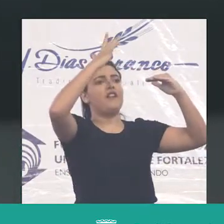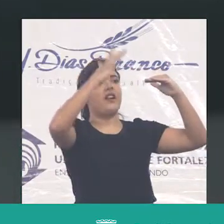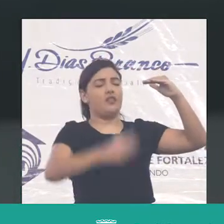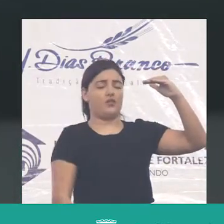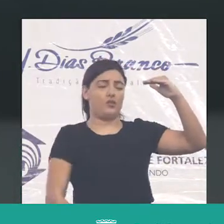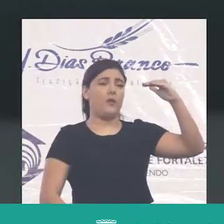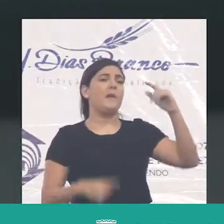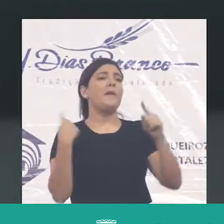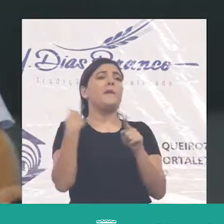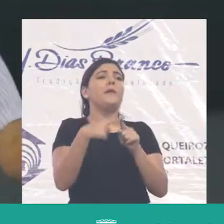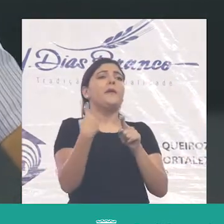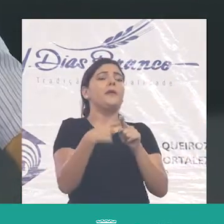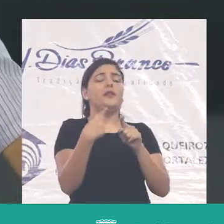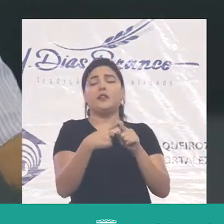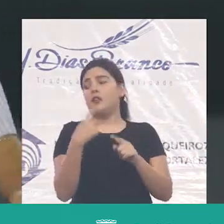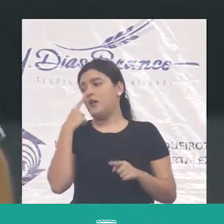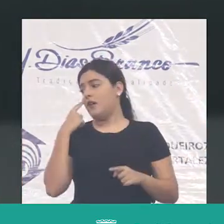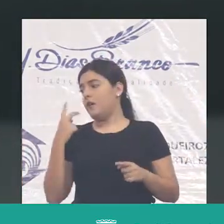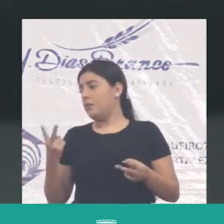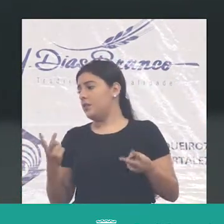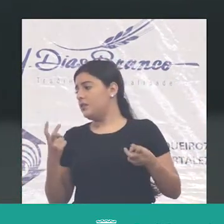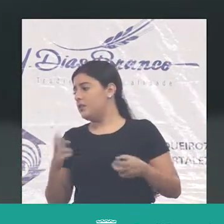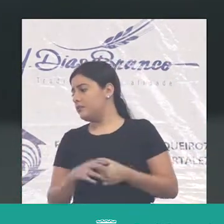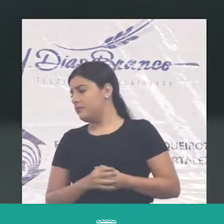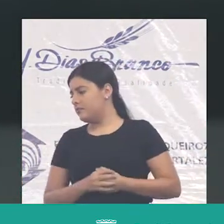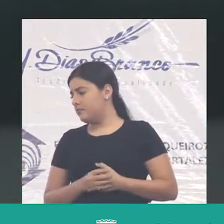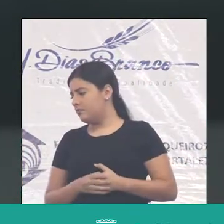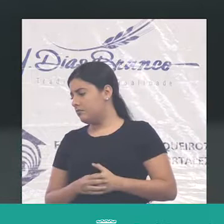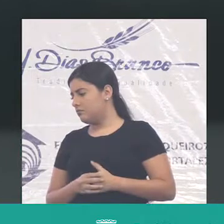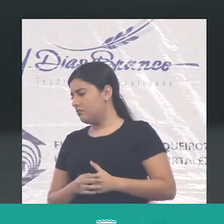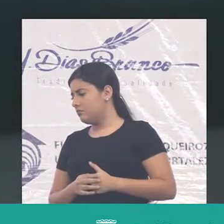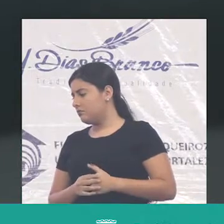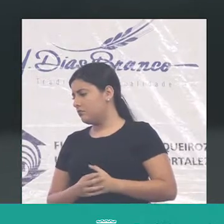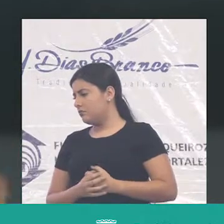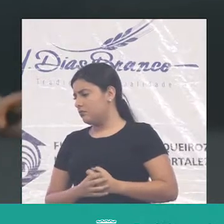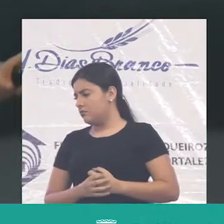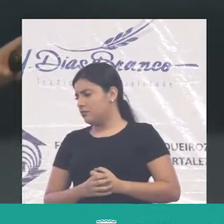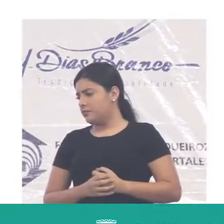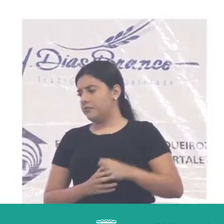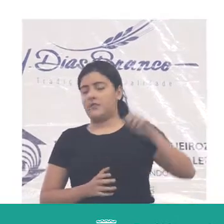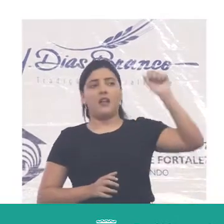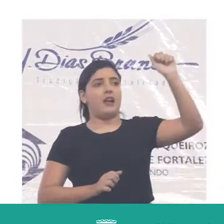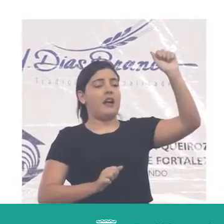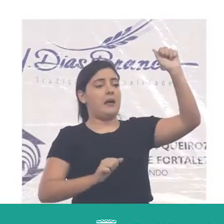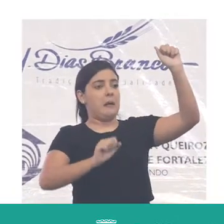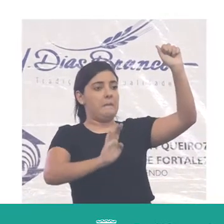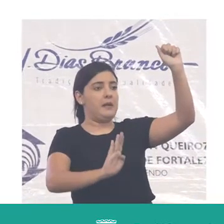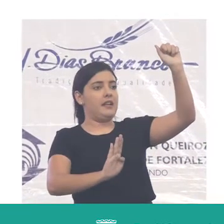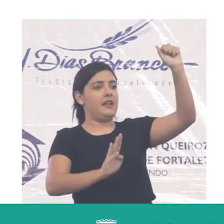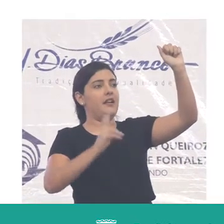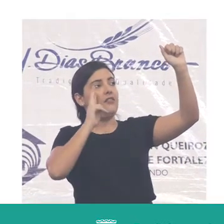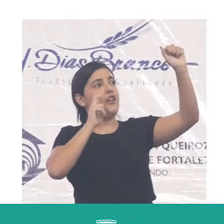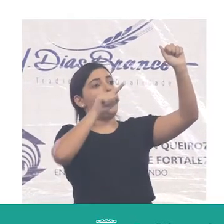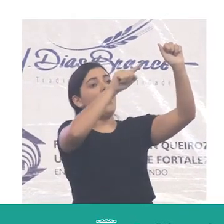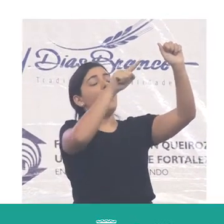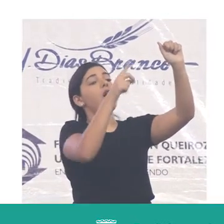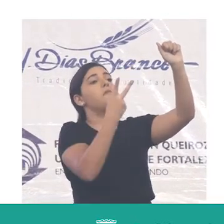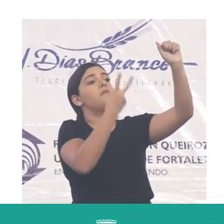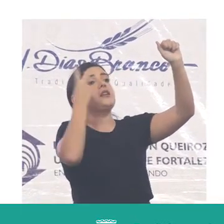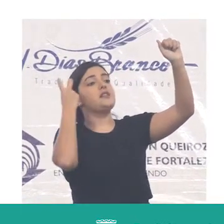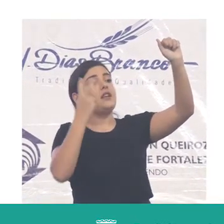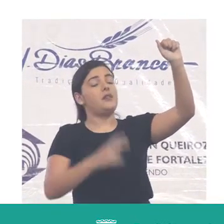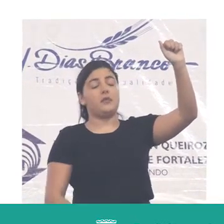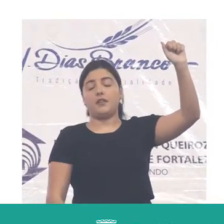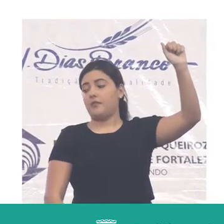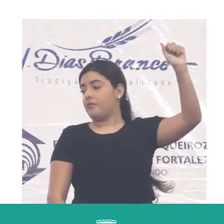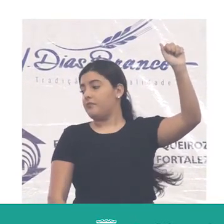que eu achei mais fácil a de cima? Olha para a figura, ó. Olha bem para o destaque que eu dei na figura. Olha o ponto A, lá em cima. Vocês